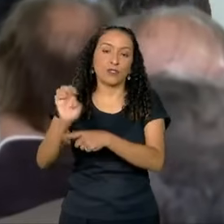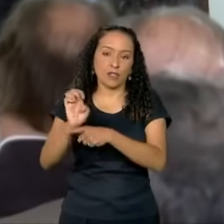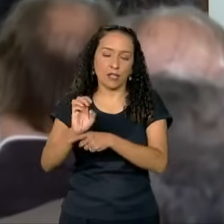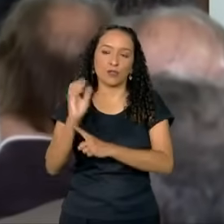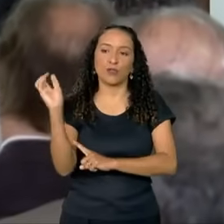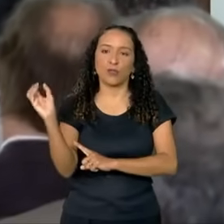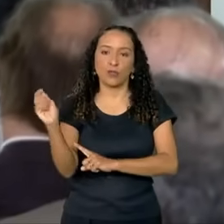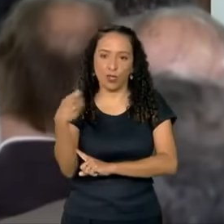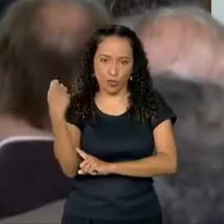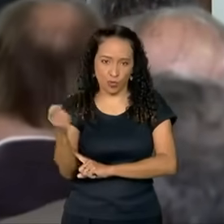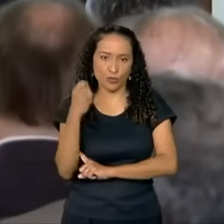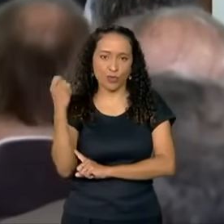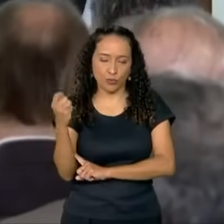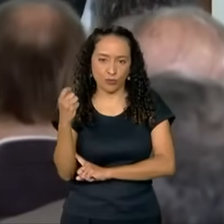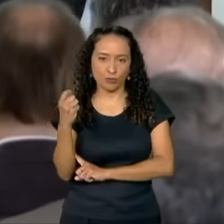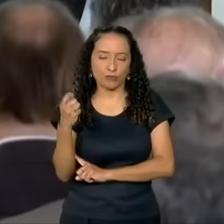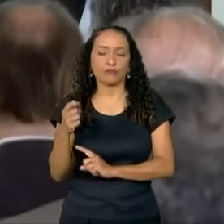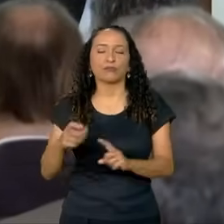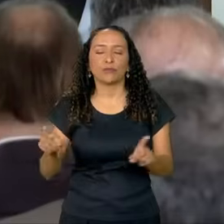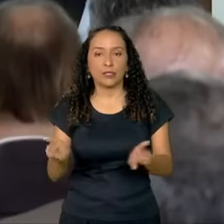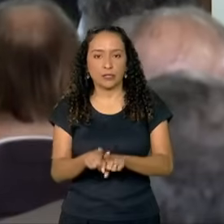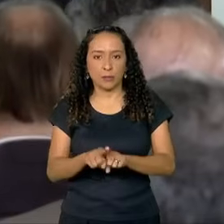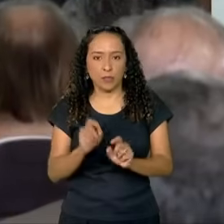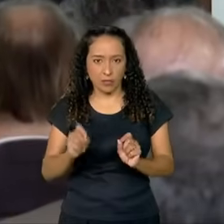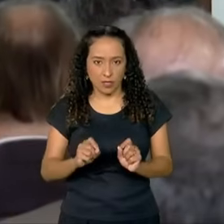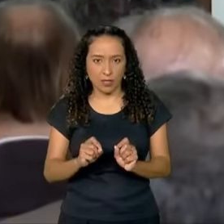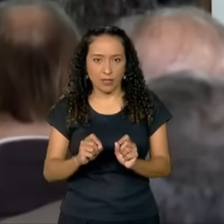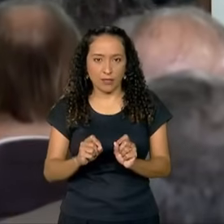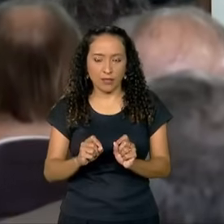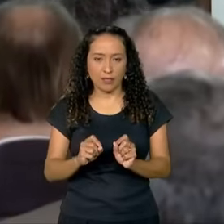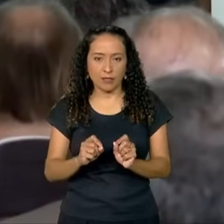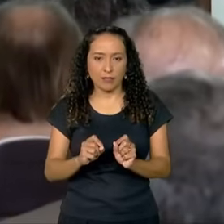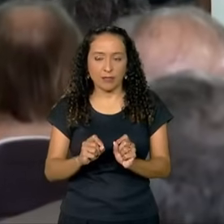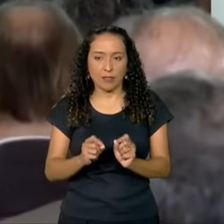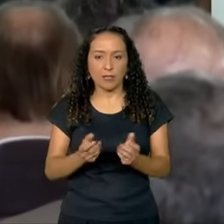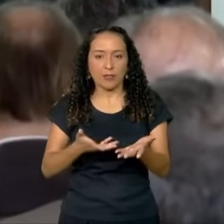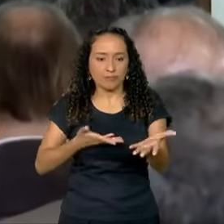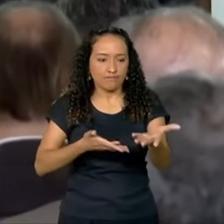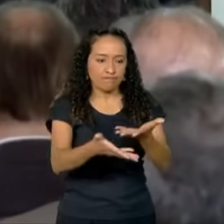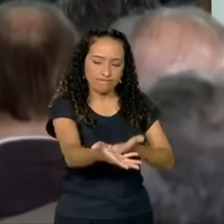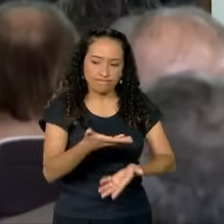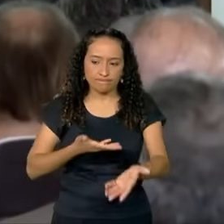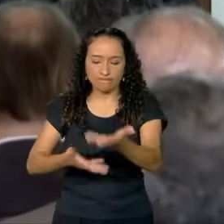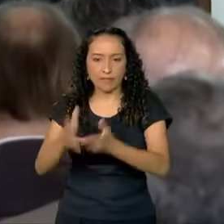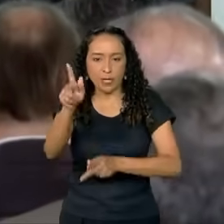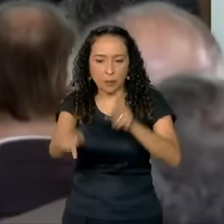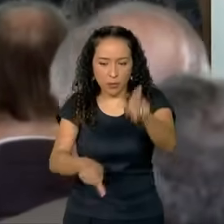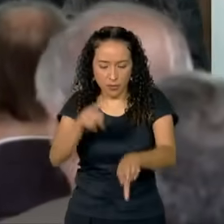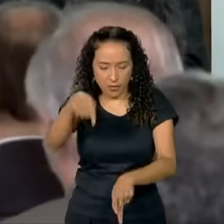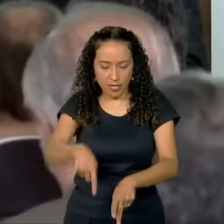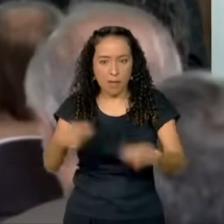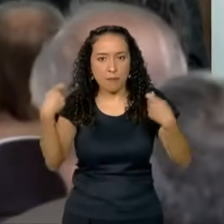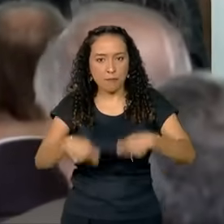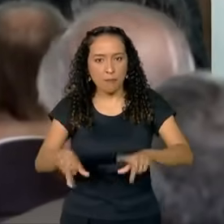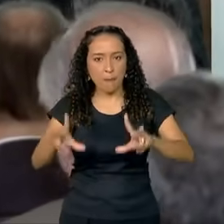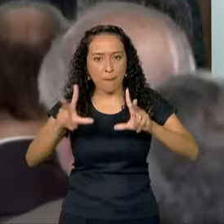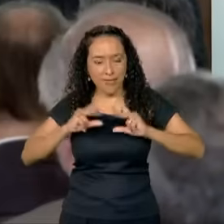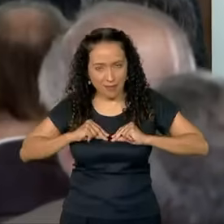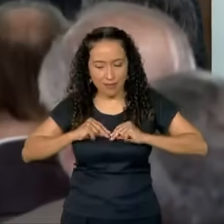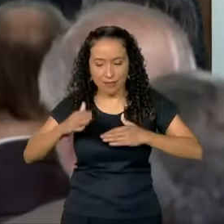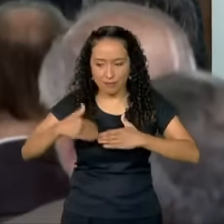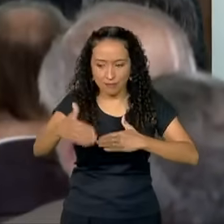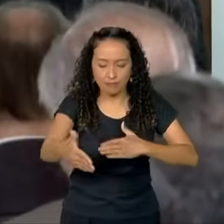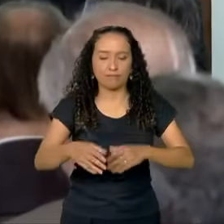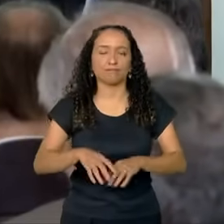do Rio Grande do Sul, e assim dar o atendimento que a população aqui merece nos próximos dias.